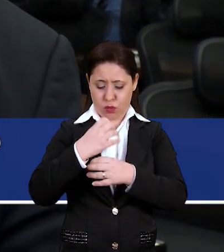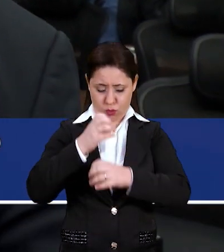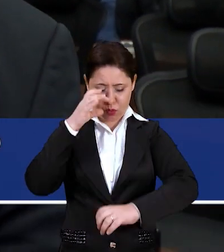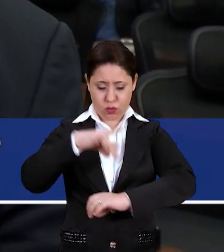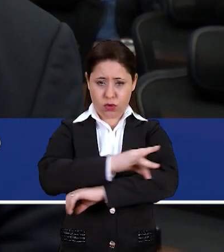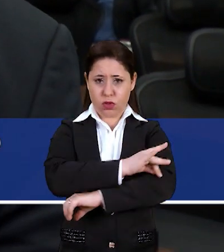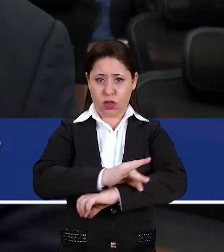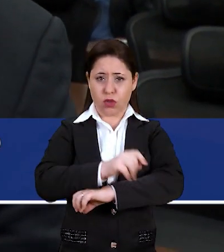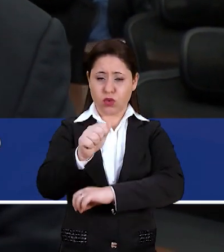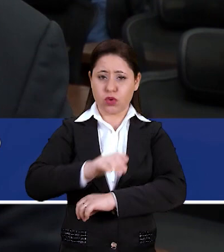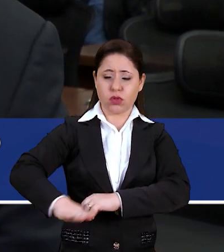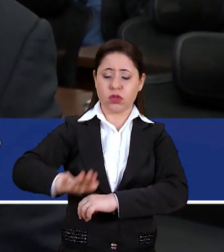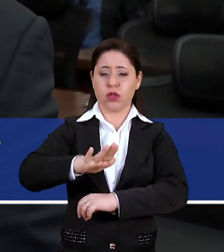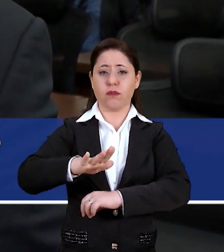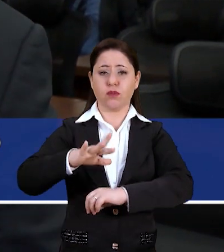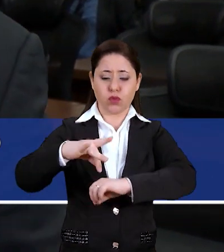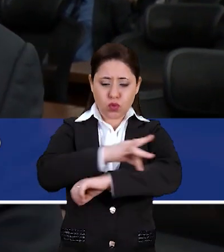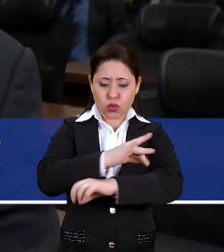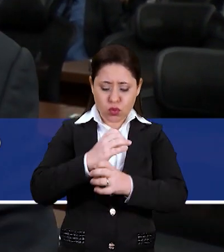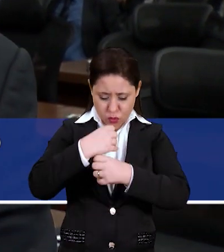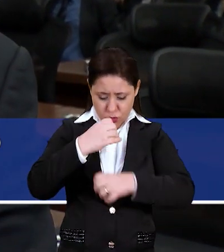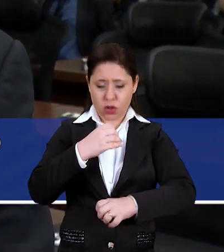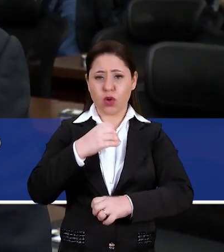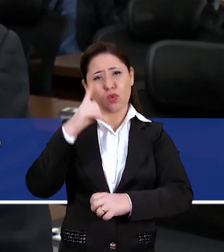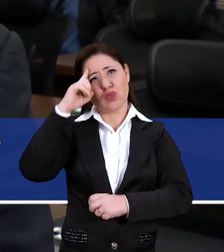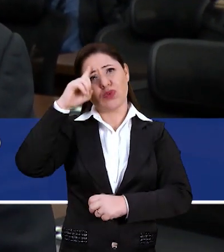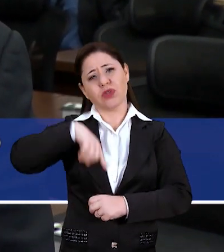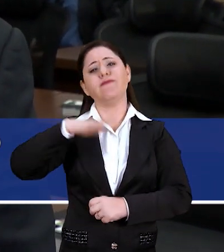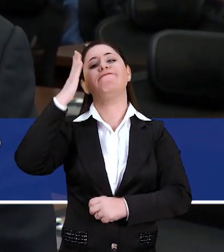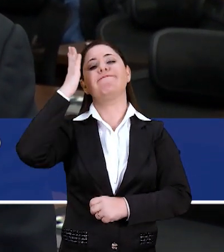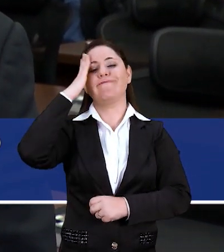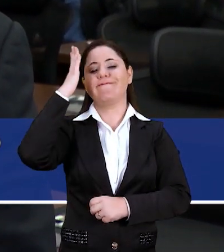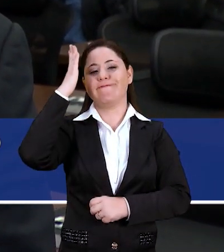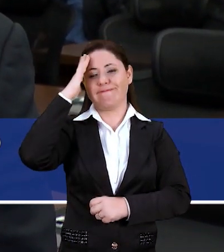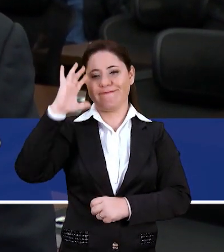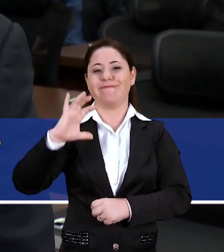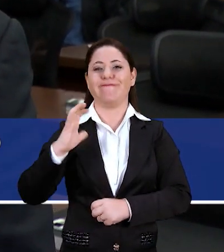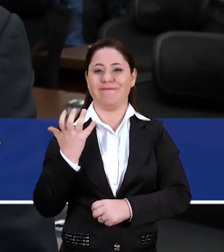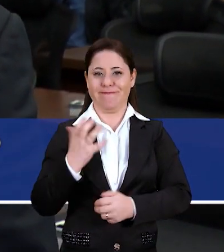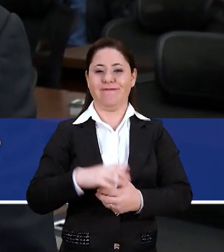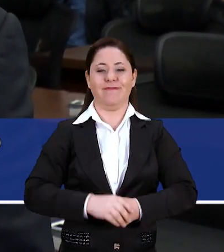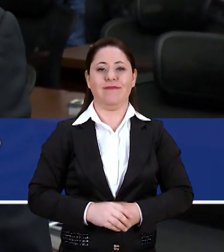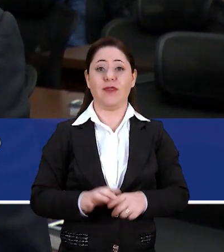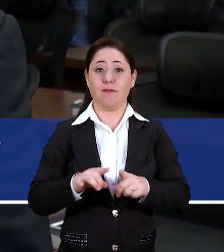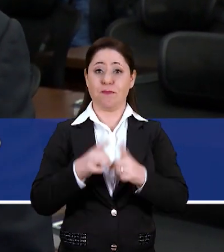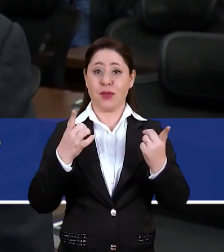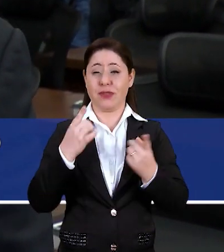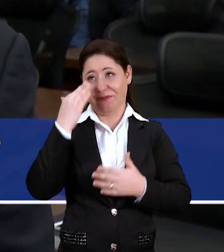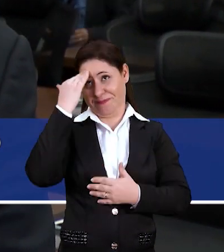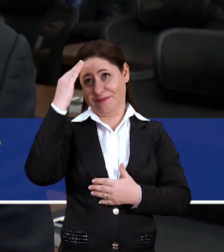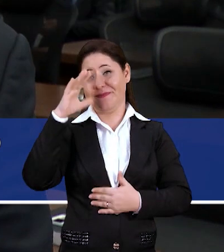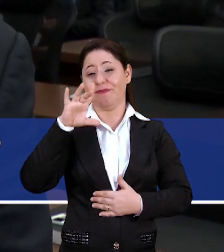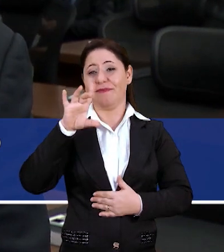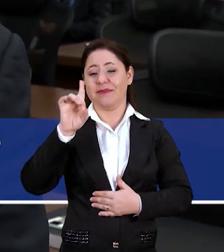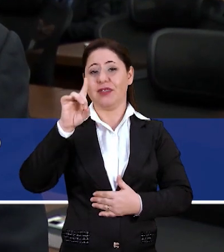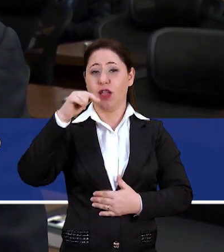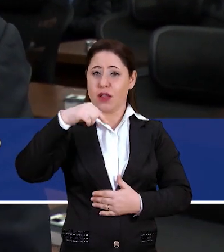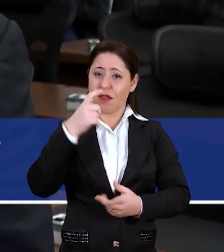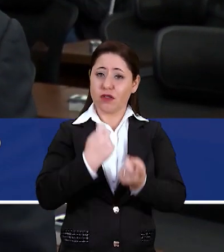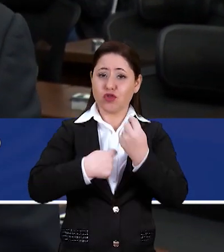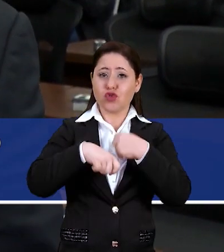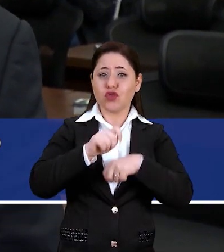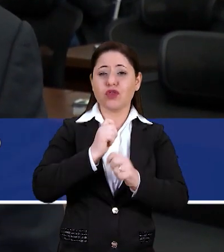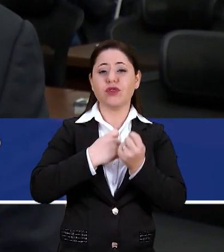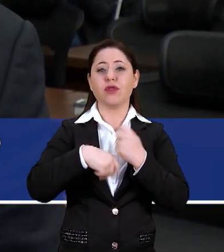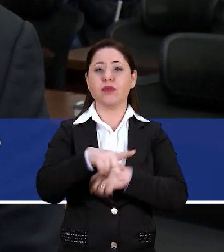Associação Brasileira dos Engenheiros Civis, um dia eu sabia que isso ia acontecer. Mas, graças a Deus, foi nessa